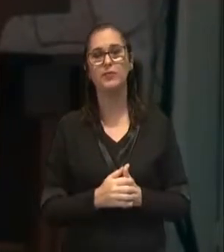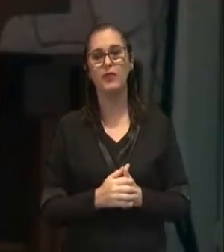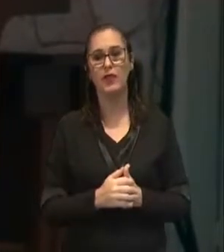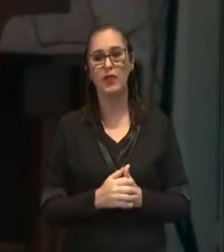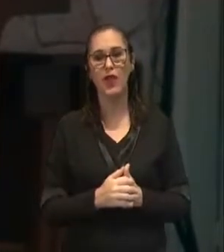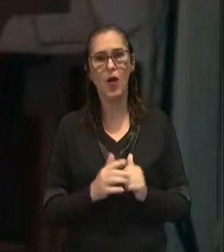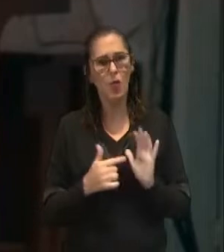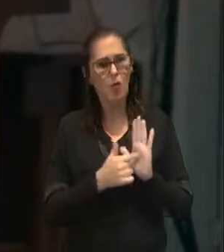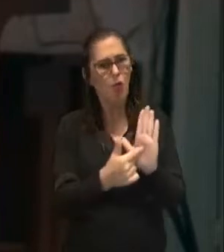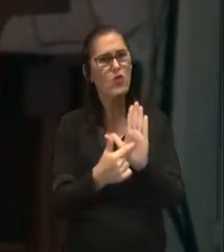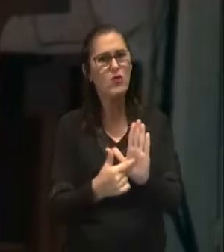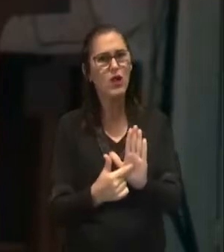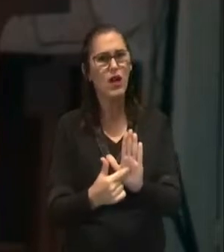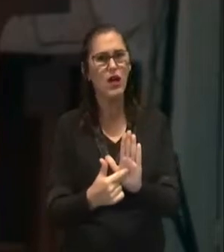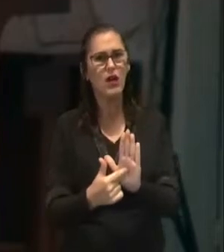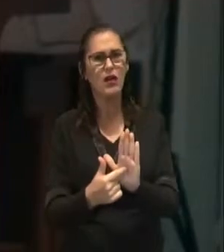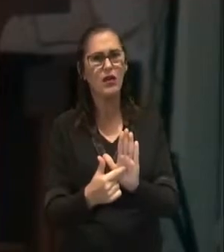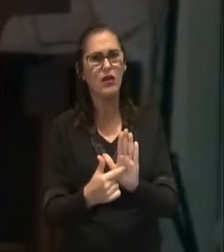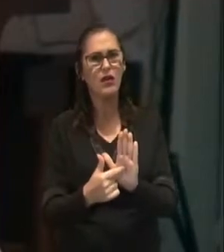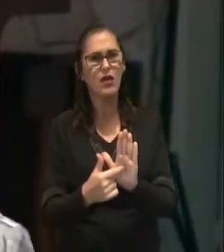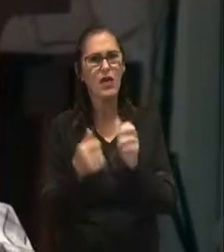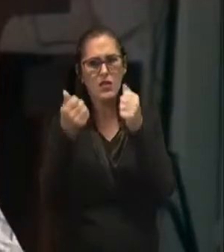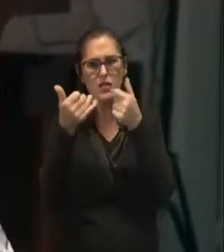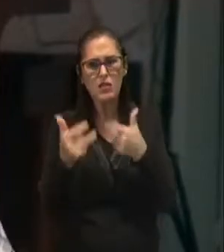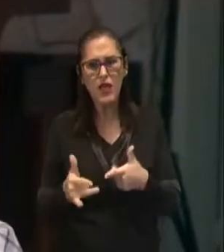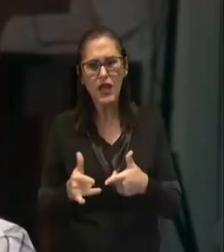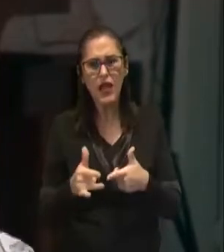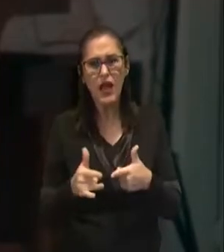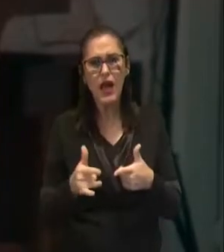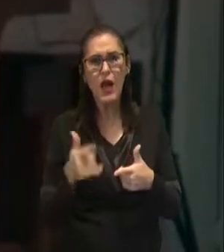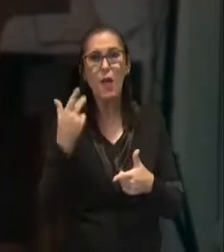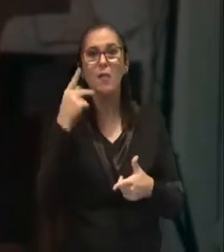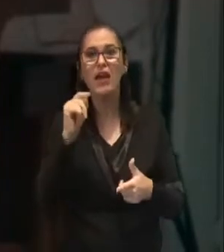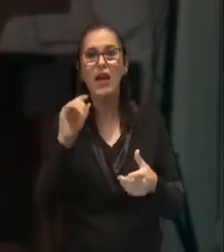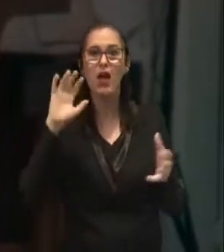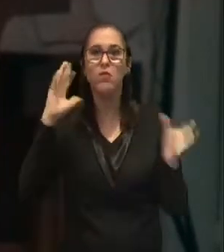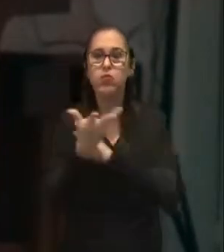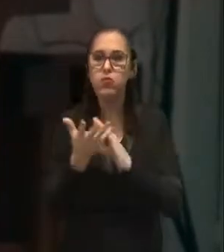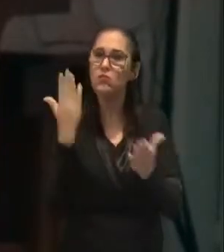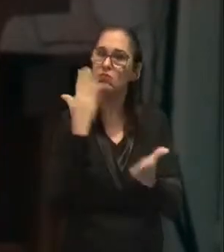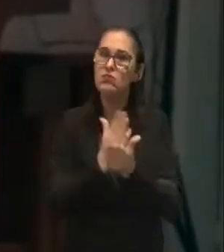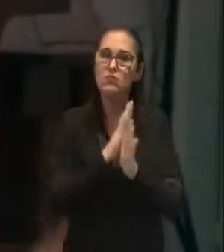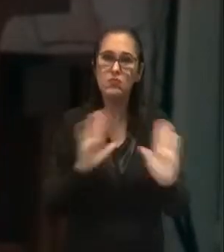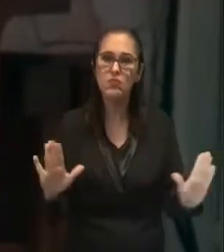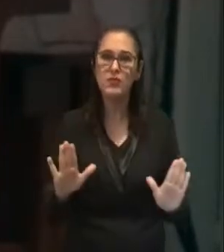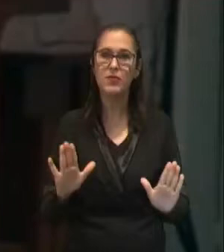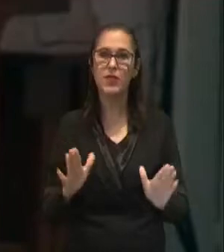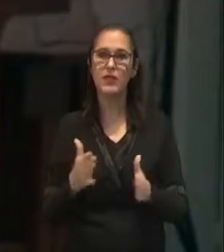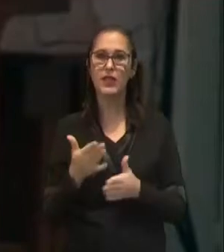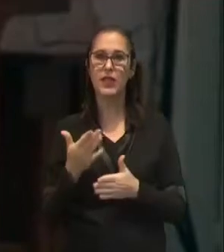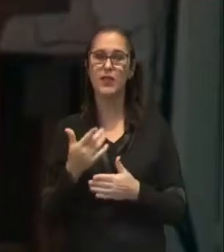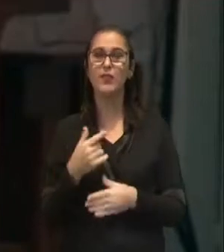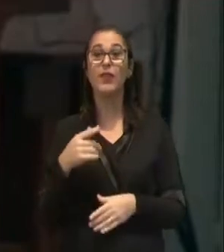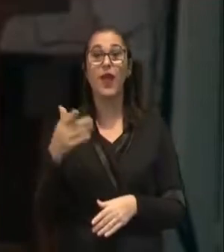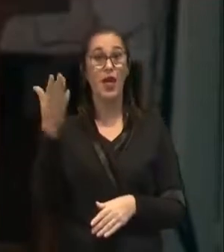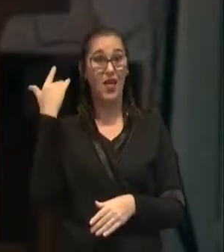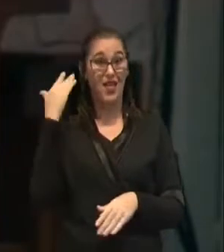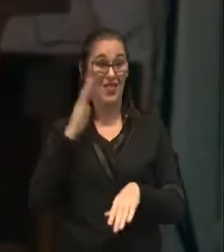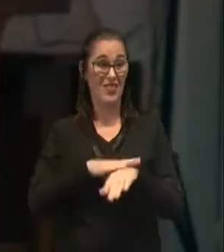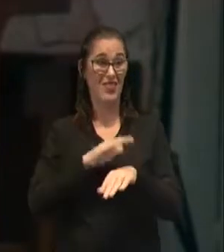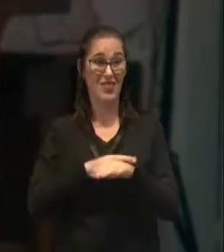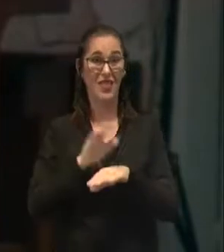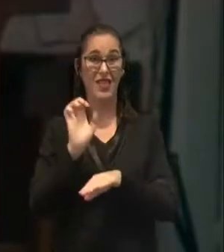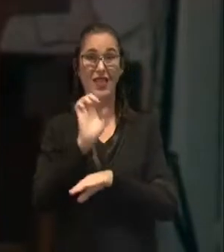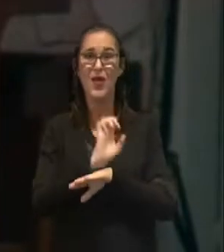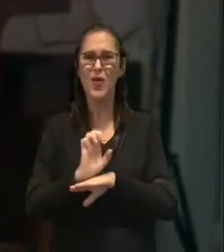referenciar aqui, mencionar, para que fosse resolvido de uma vez por todas. Naquele tempo havia uma grande